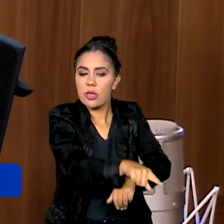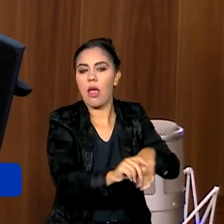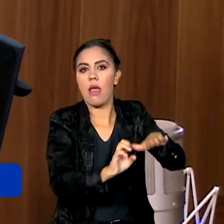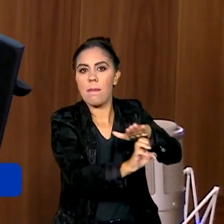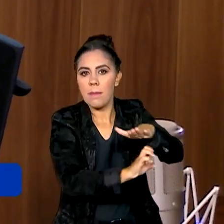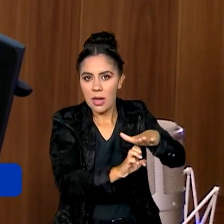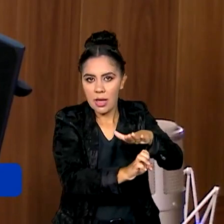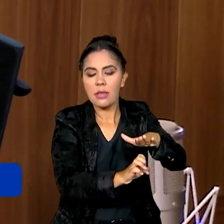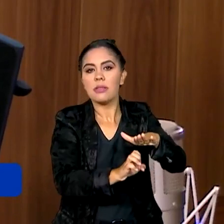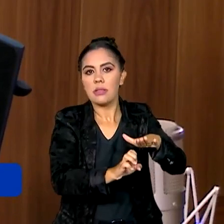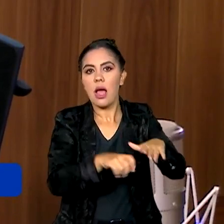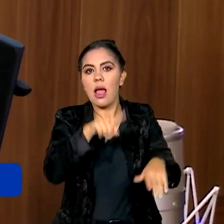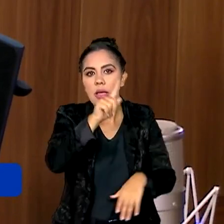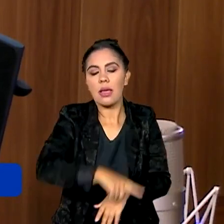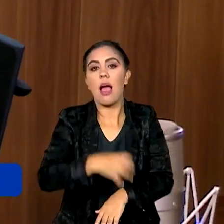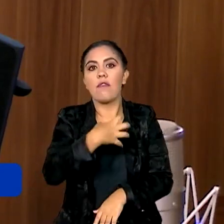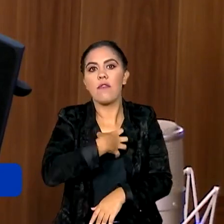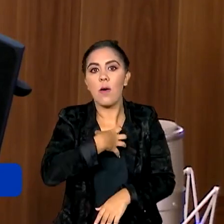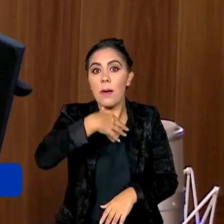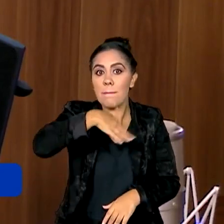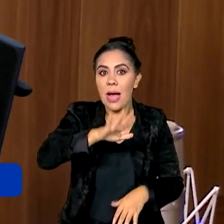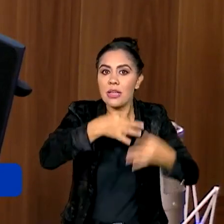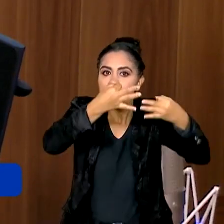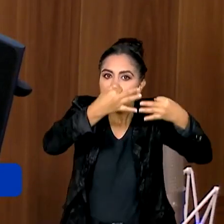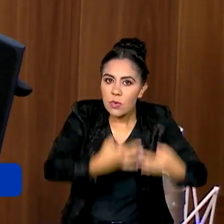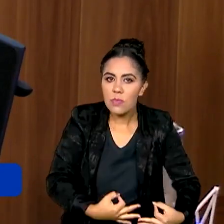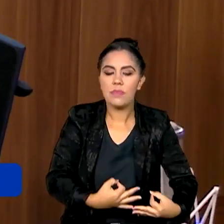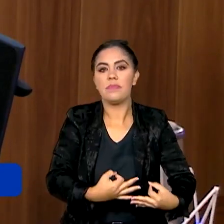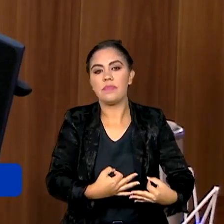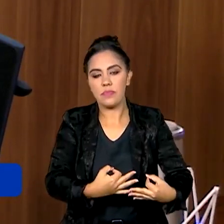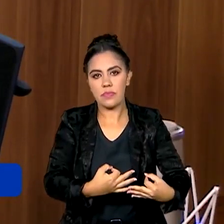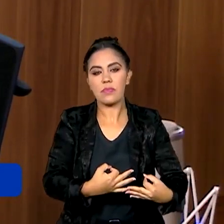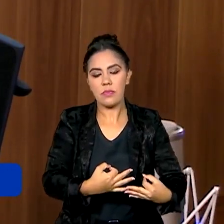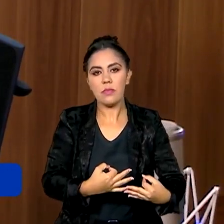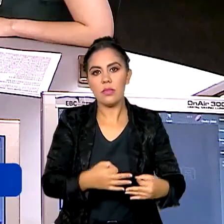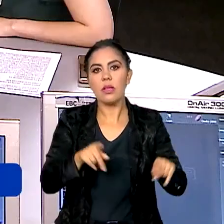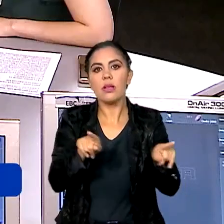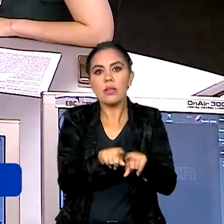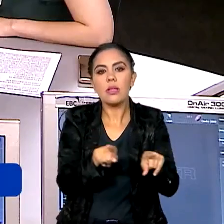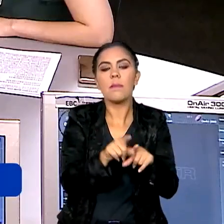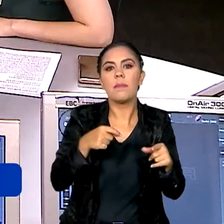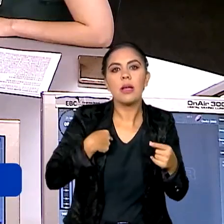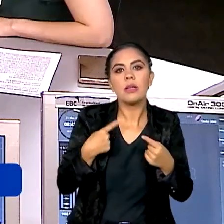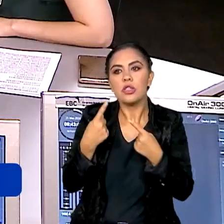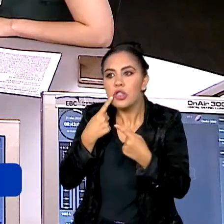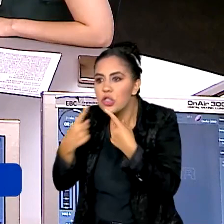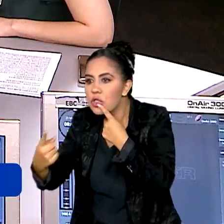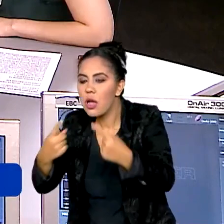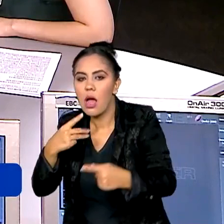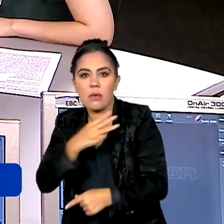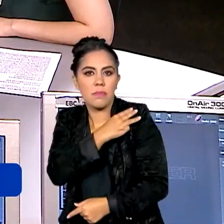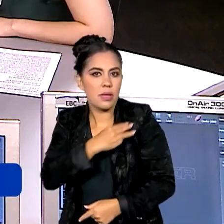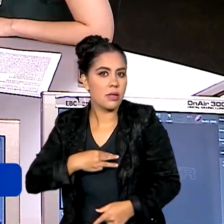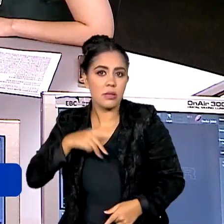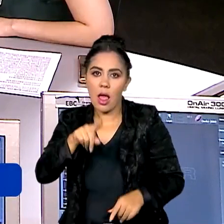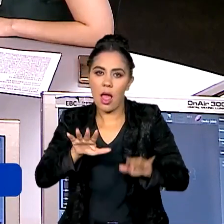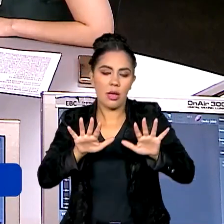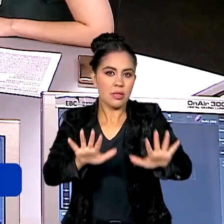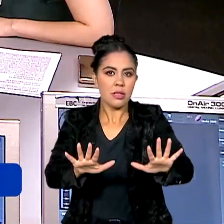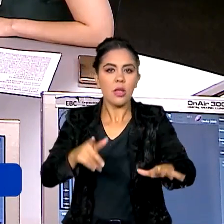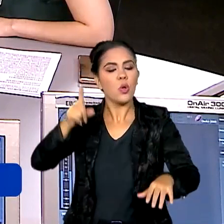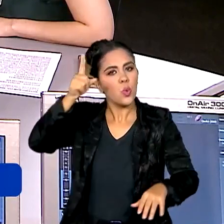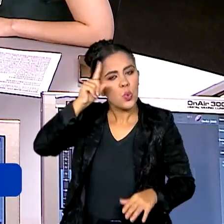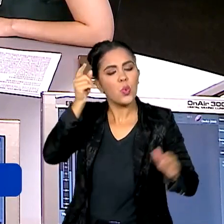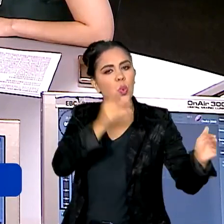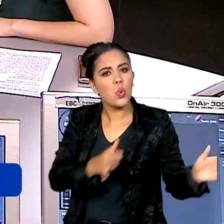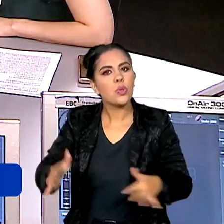é a medida mais acertada. E no diálogo com os ministros é isso mesmo, é o cotidiano, nós vamos